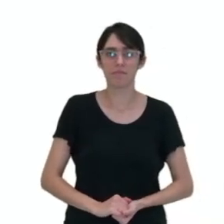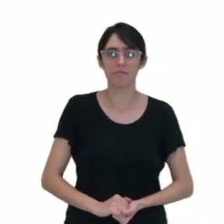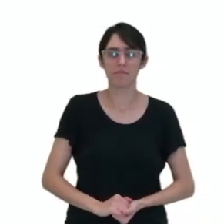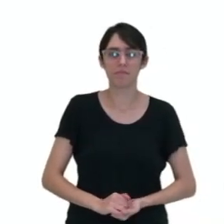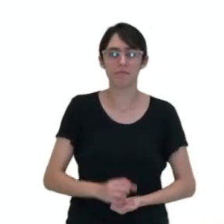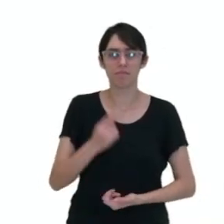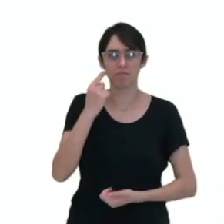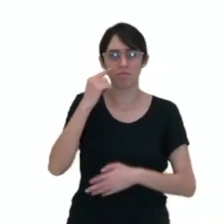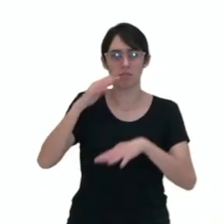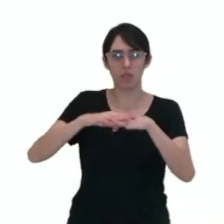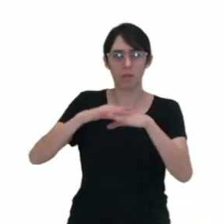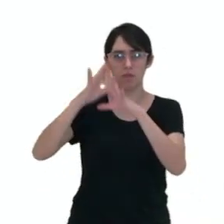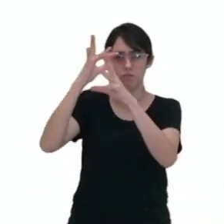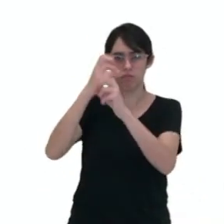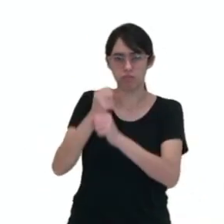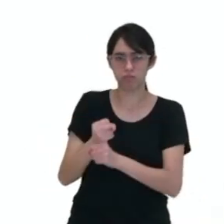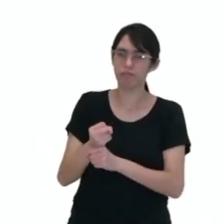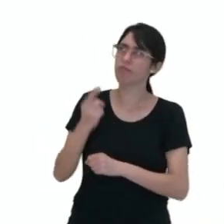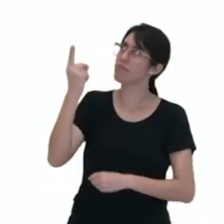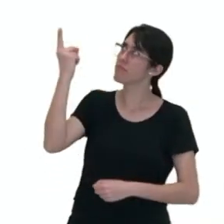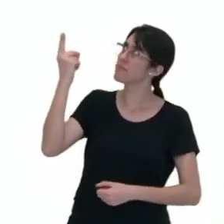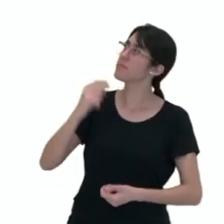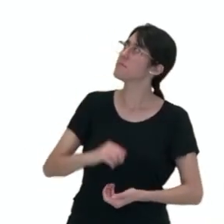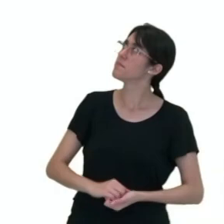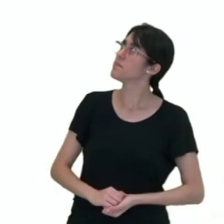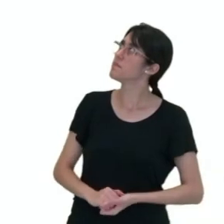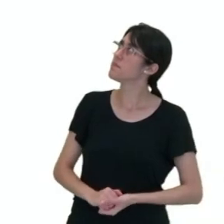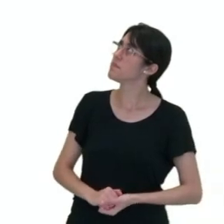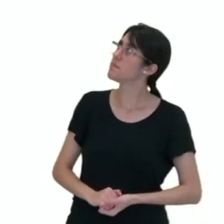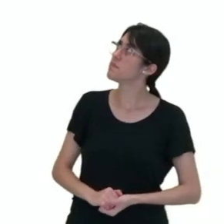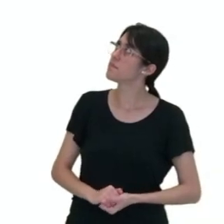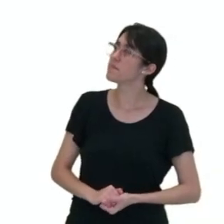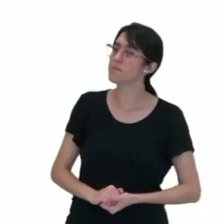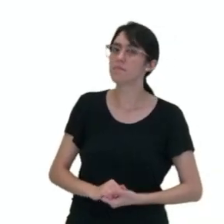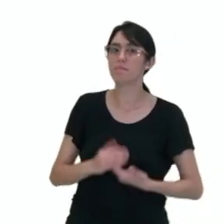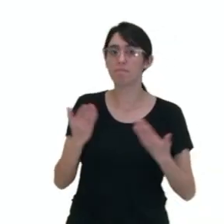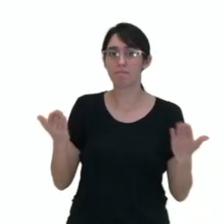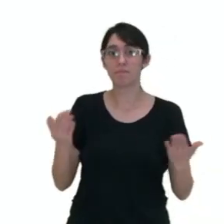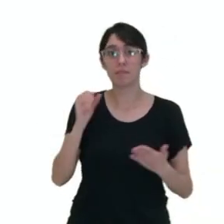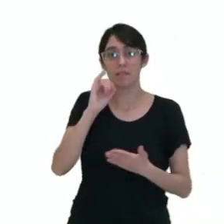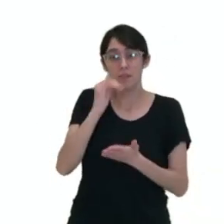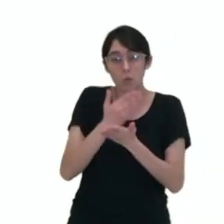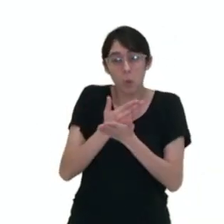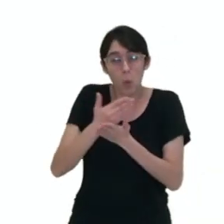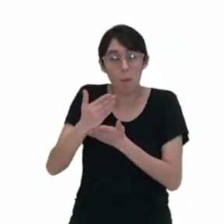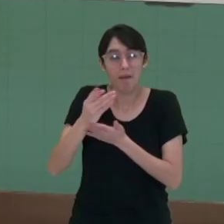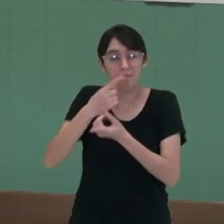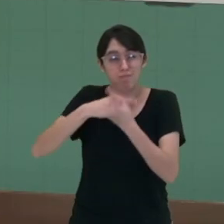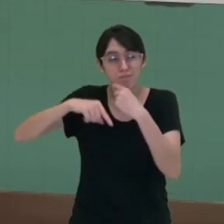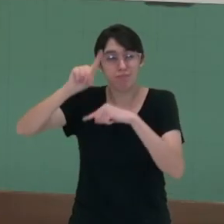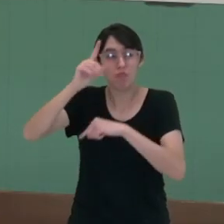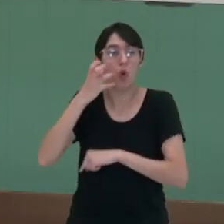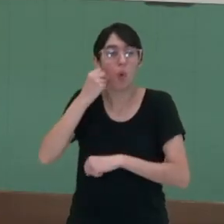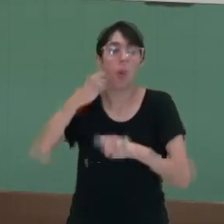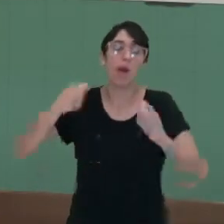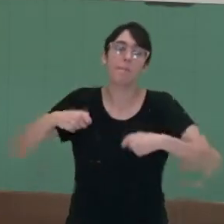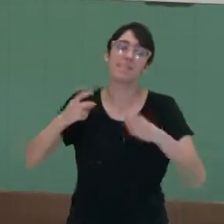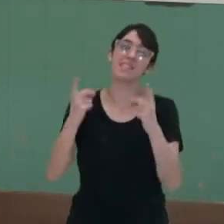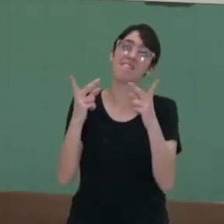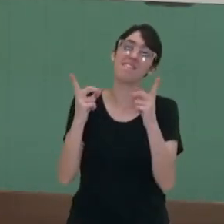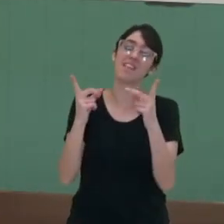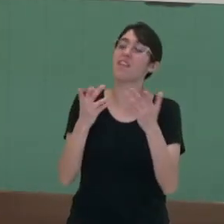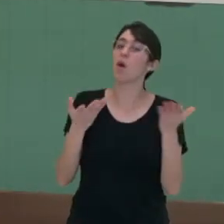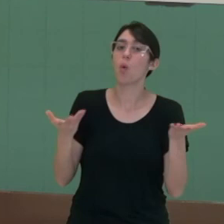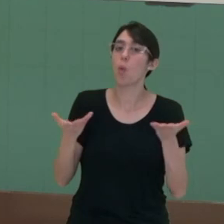com 40x igual a 2.000, isolando o x, portanto, para ele começar a ter lucro, vai ter que vender no